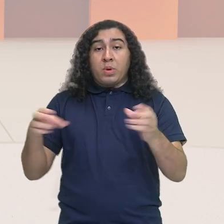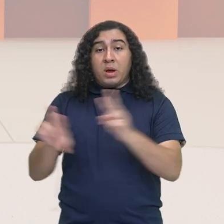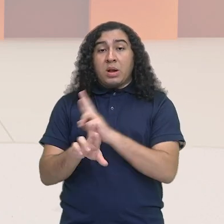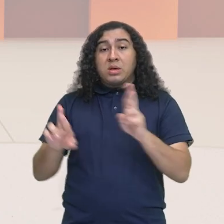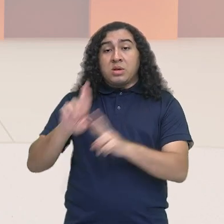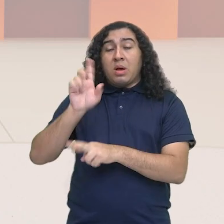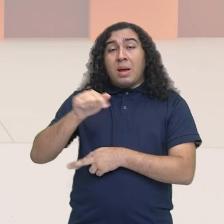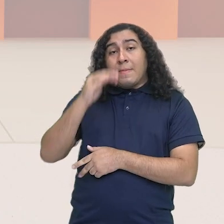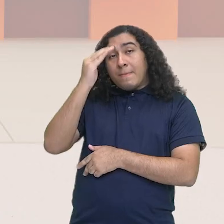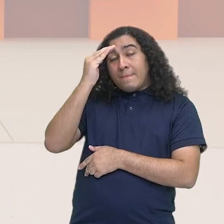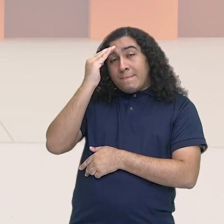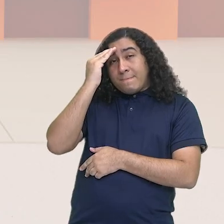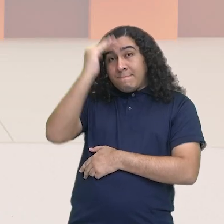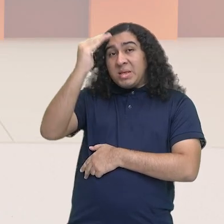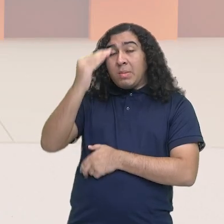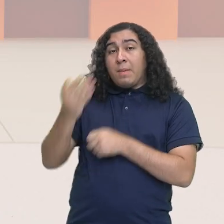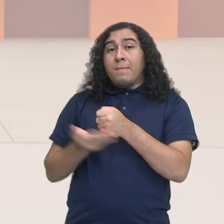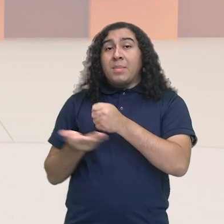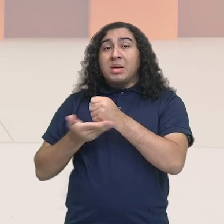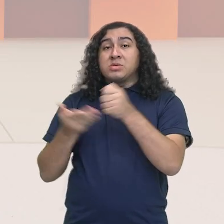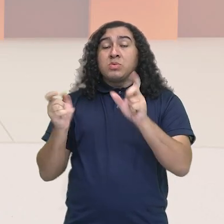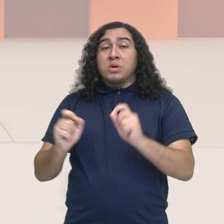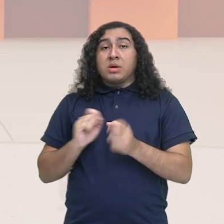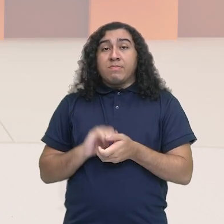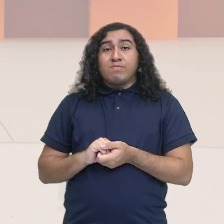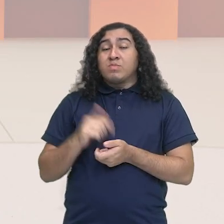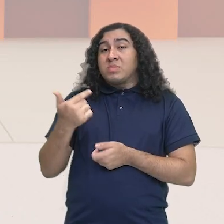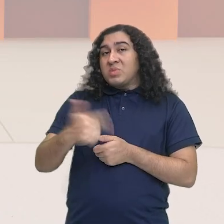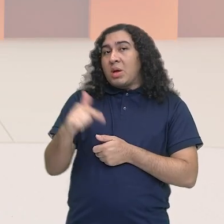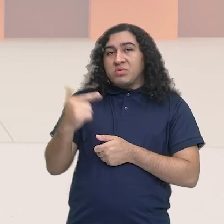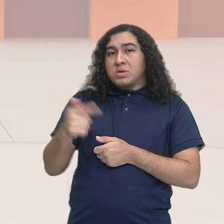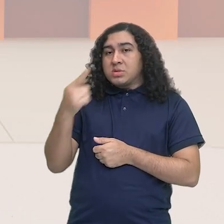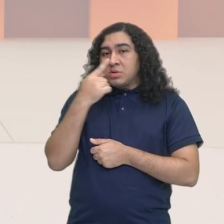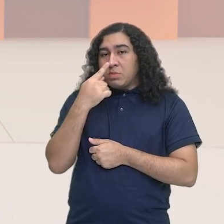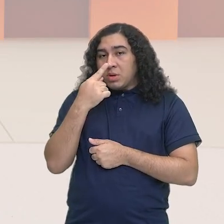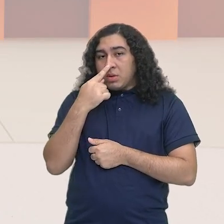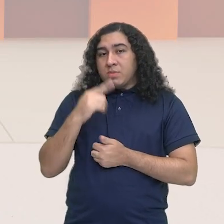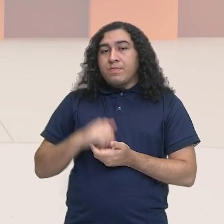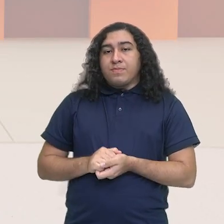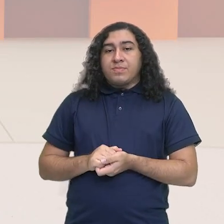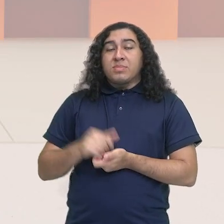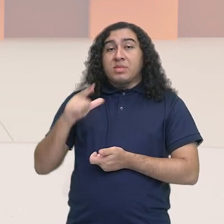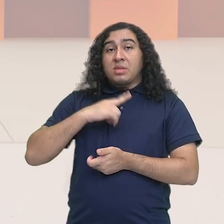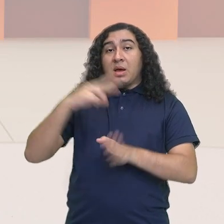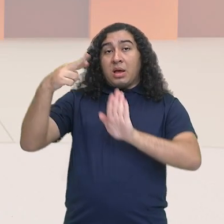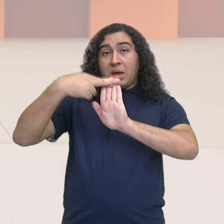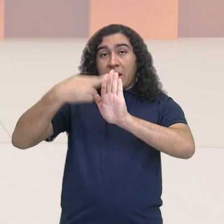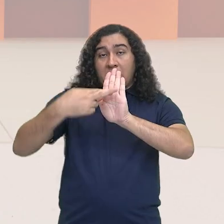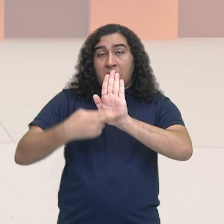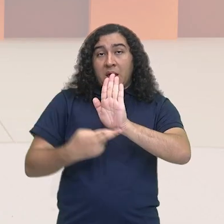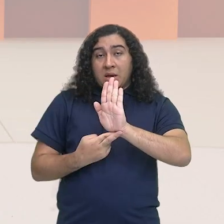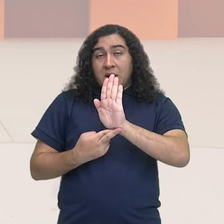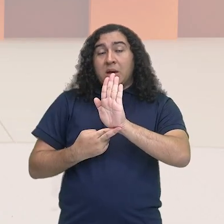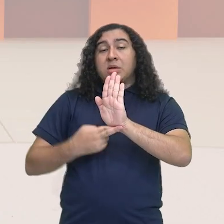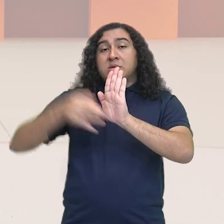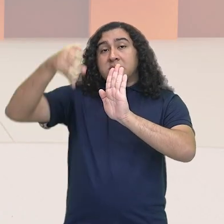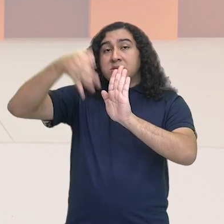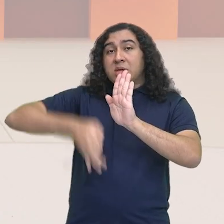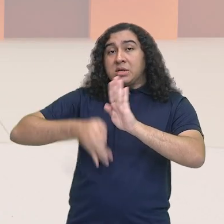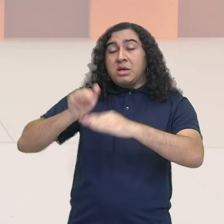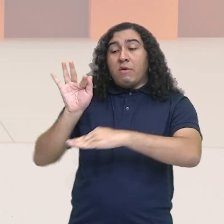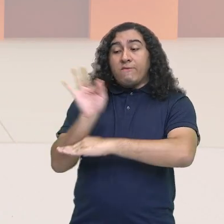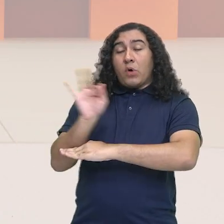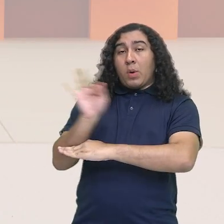se pautam pela impessoalidade, sustentadas por regras e normas formais